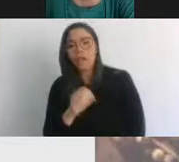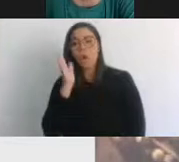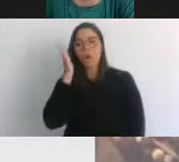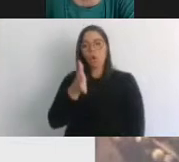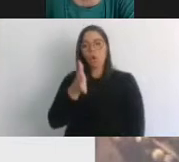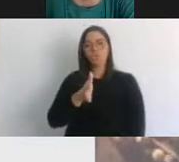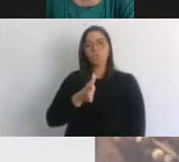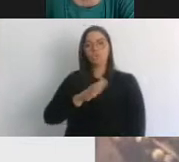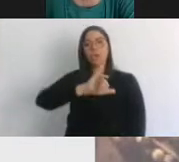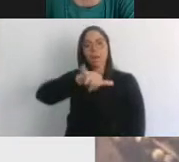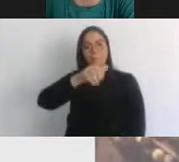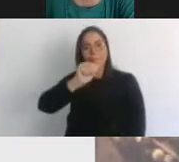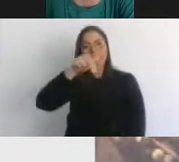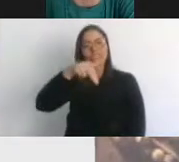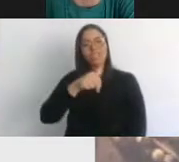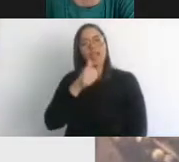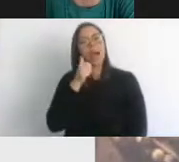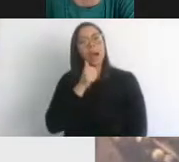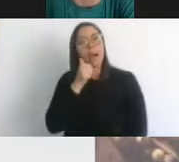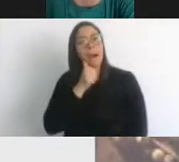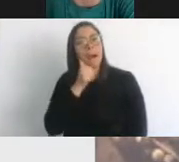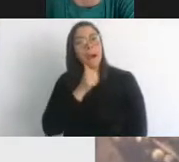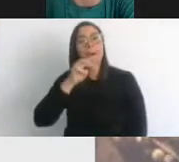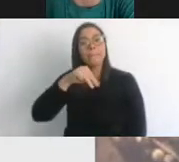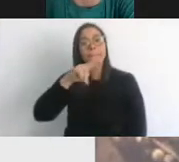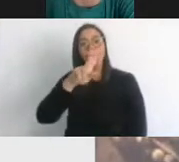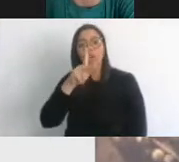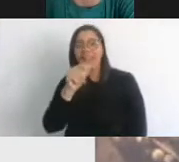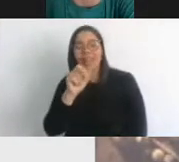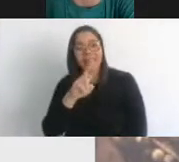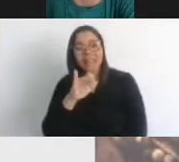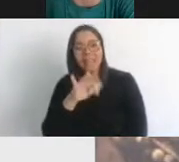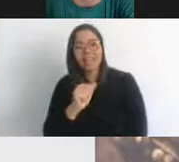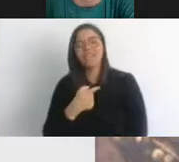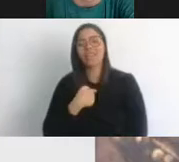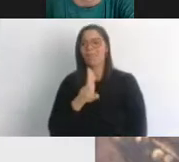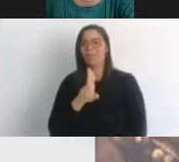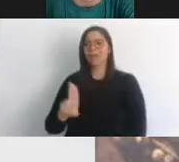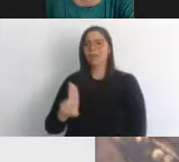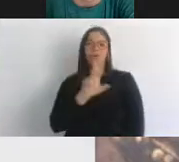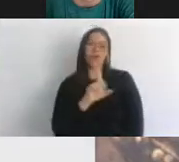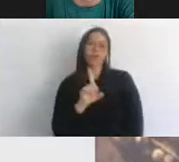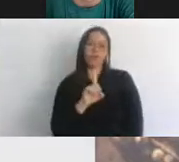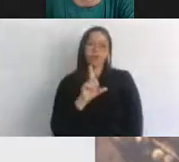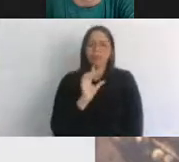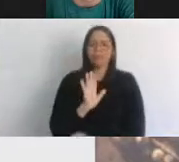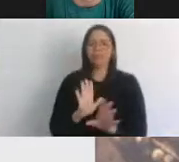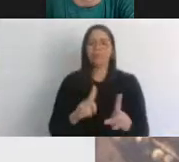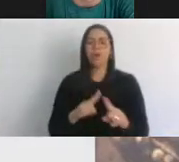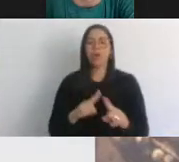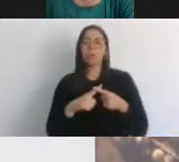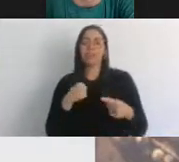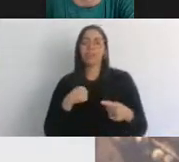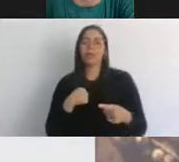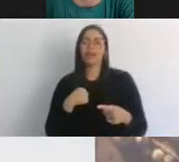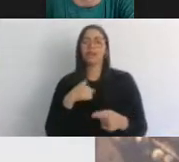mulher idade é um conceito que eu não uso TAM é porque primeiro eu acho que a minha idade mais legal E